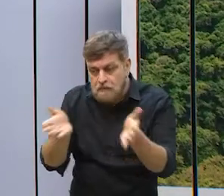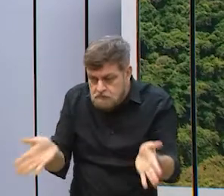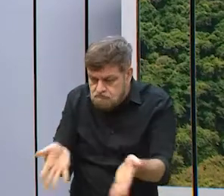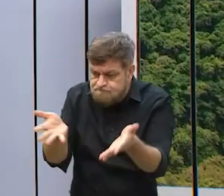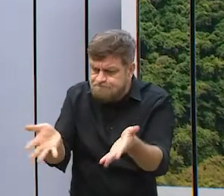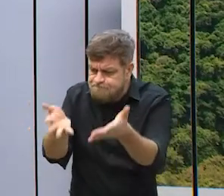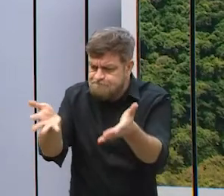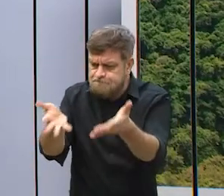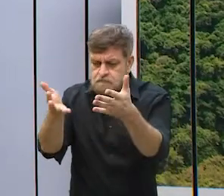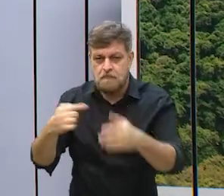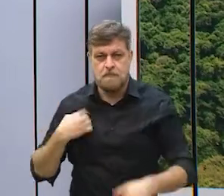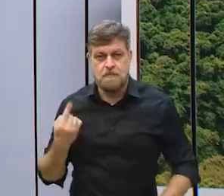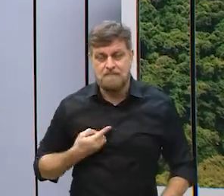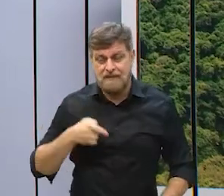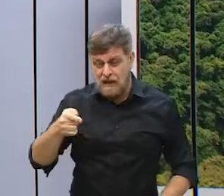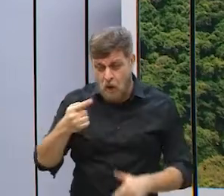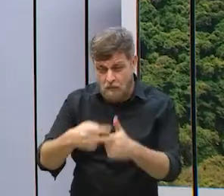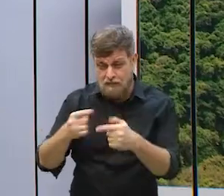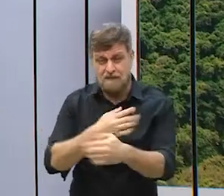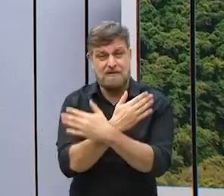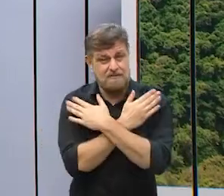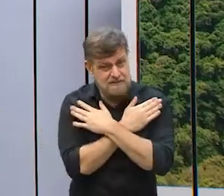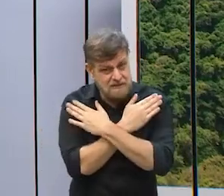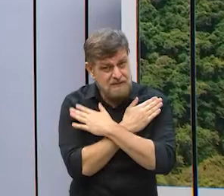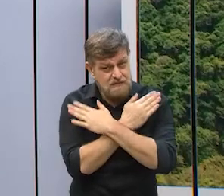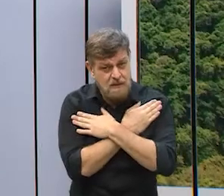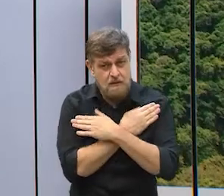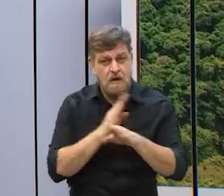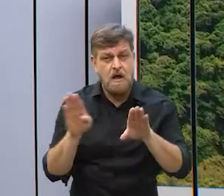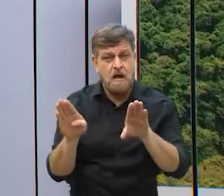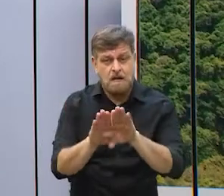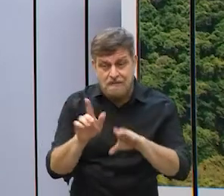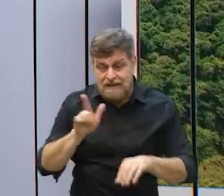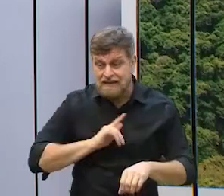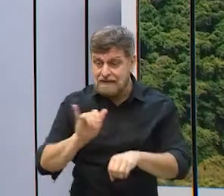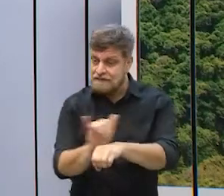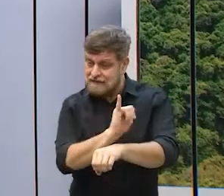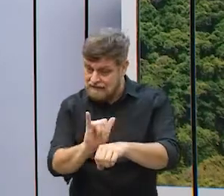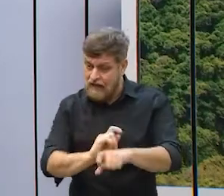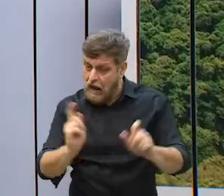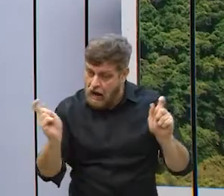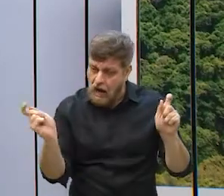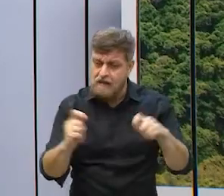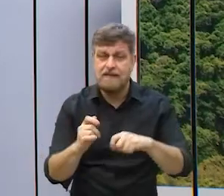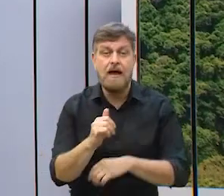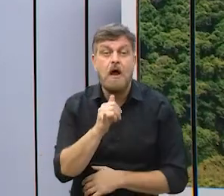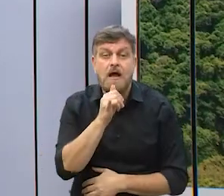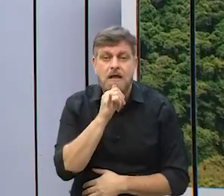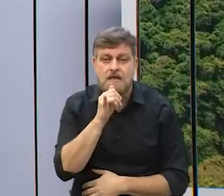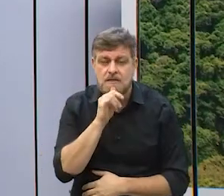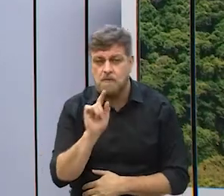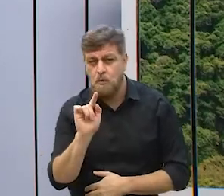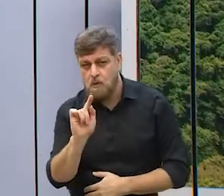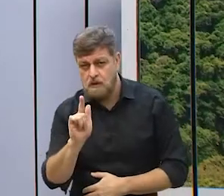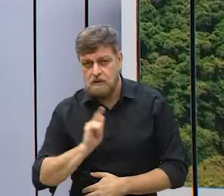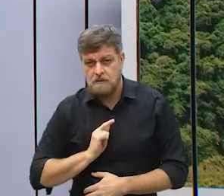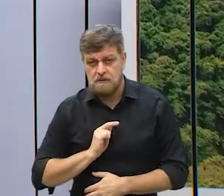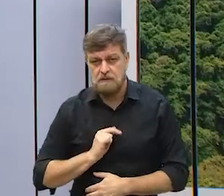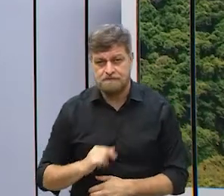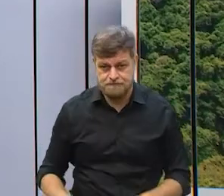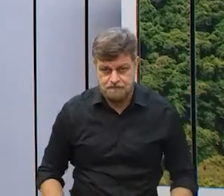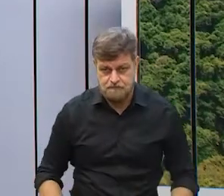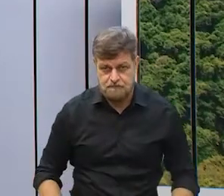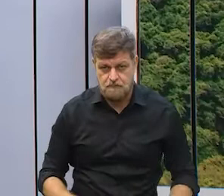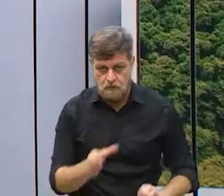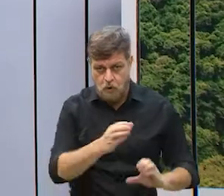essa questão do desemprego, mas também tem possibilidades. Uma delas, por exemplo, é a questão de cooperativas.